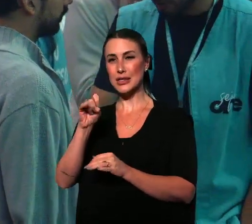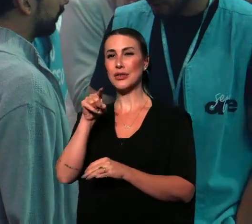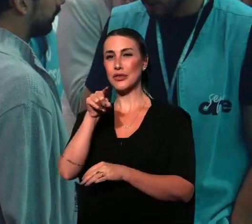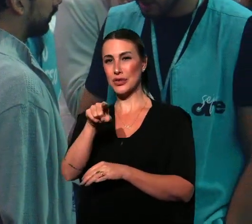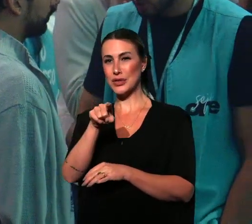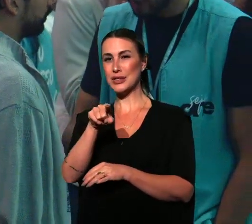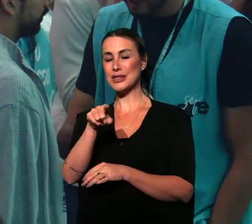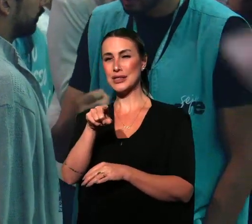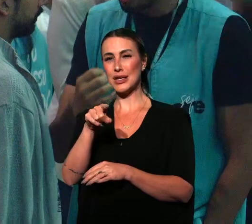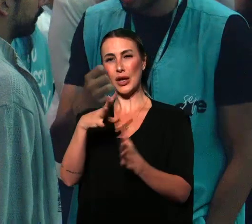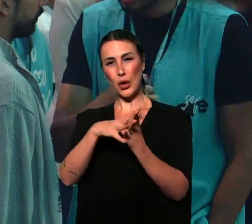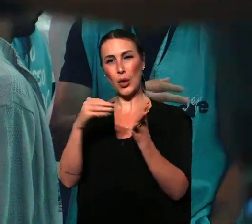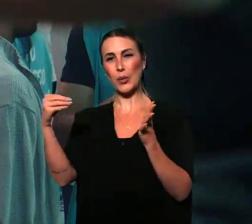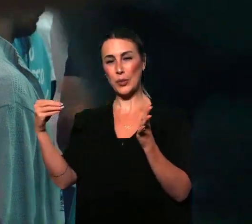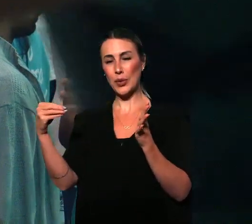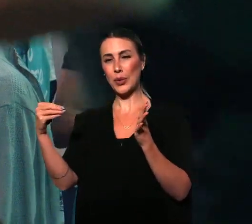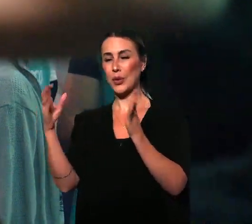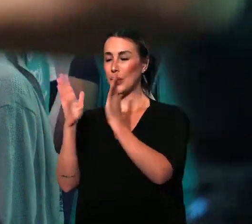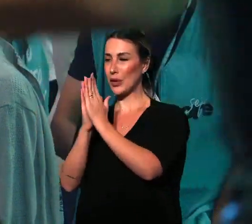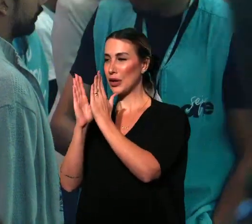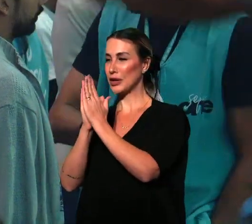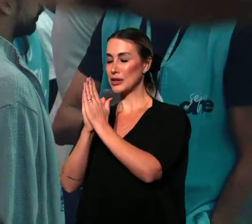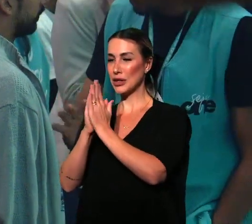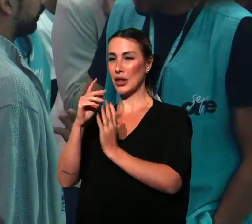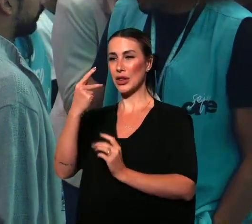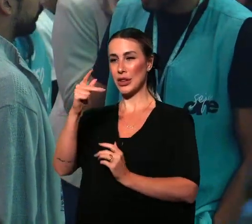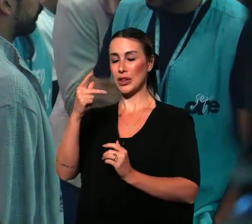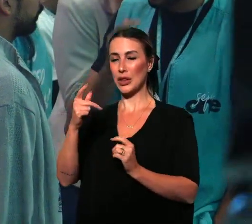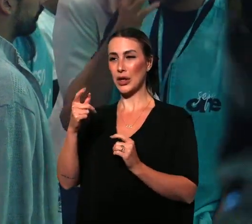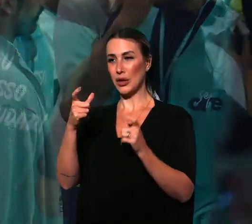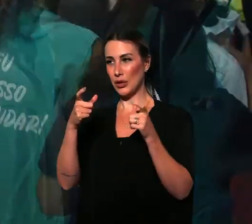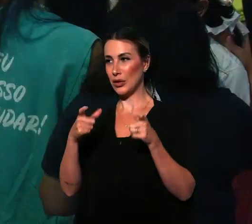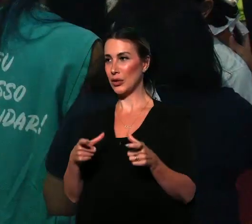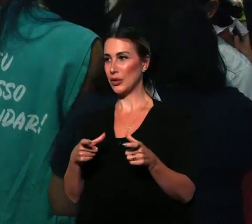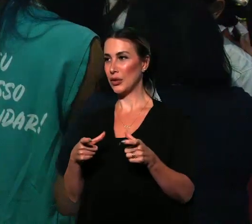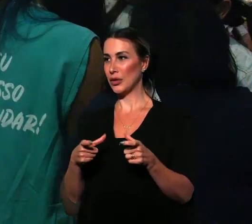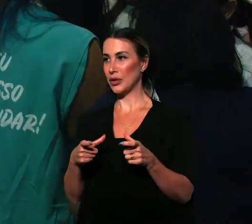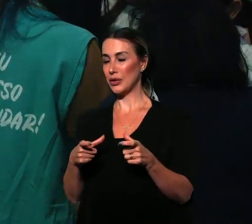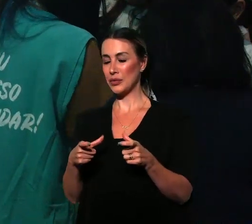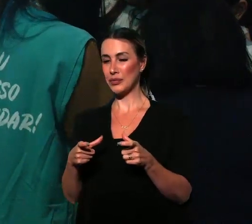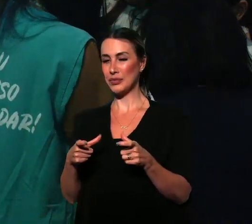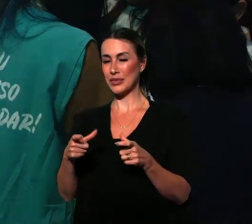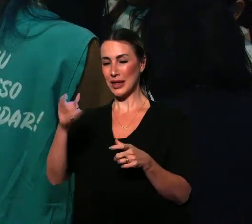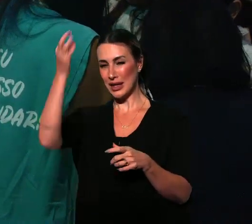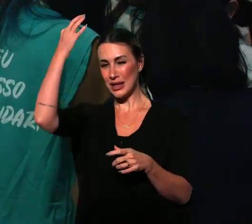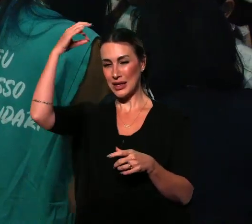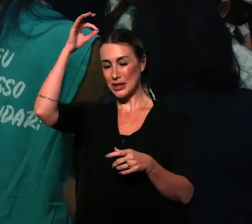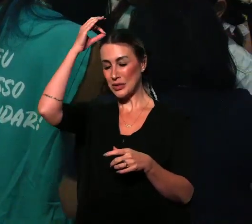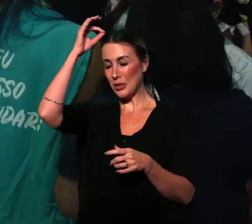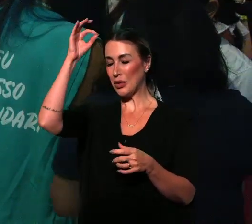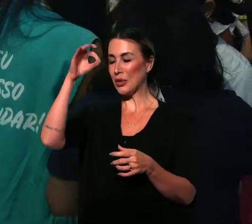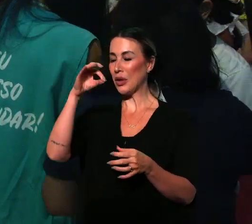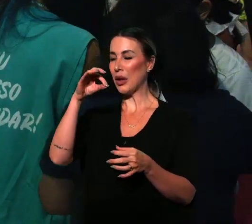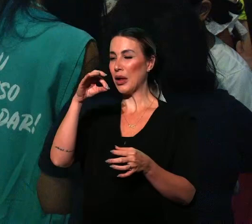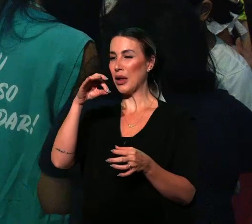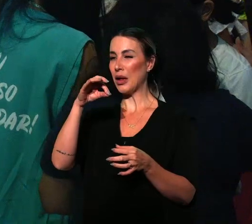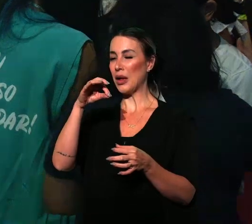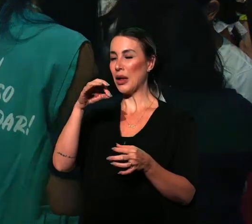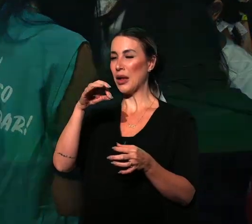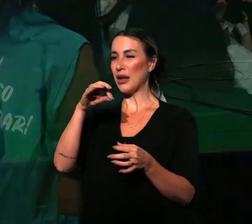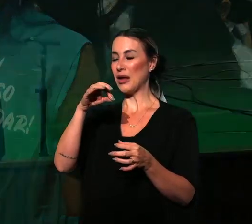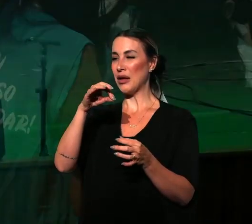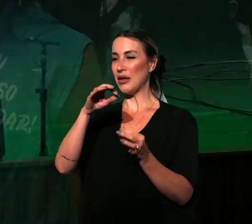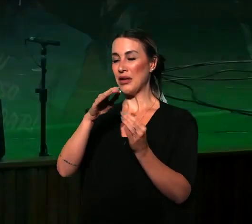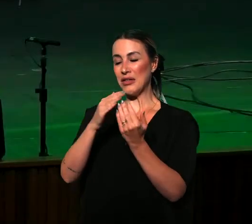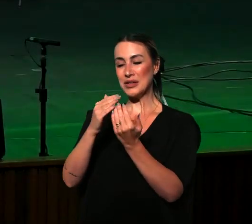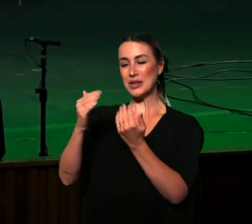lugar. E sabe, espiritualmente falando, existem divisões que vão tentar fazer com que você não venha para cá. Mas tem a ver com a